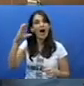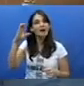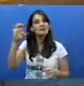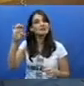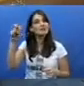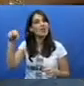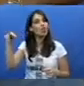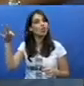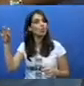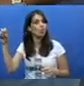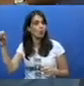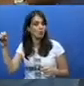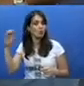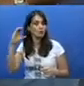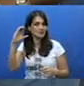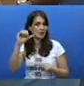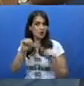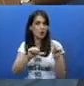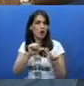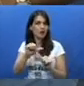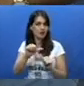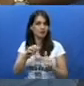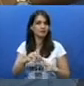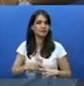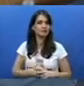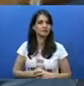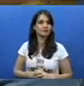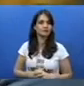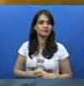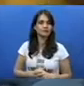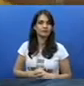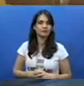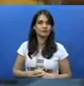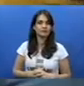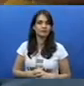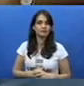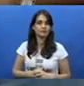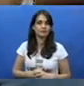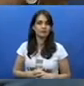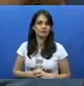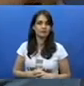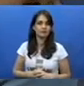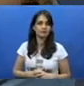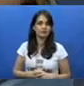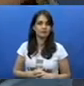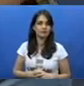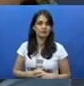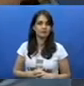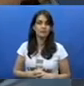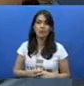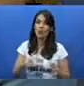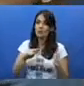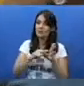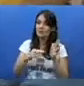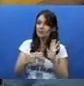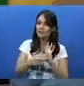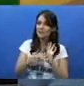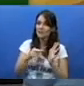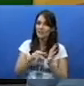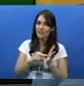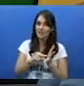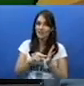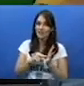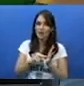Entenderam? 2. Esse acento aqui é de sentar. O significado